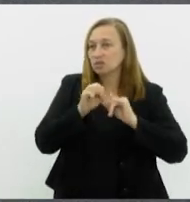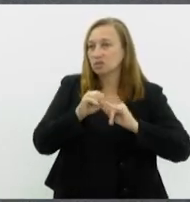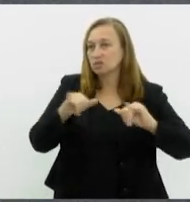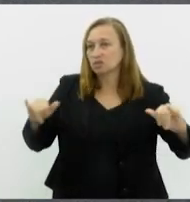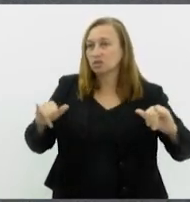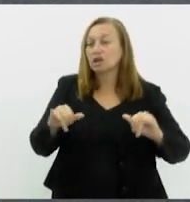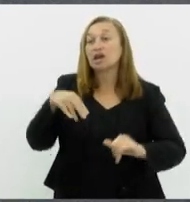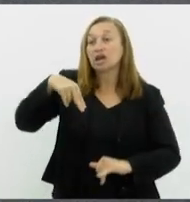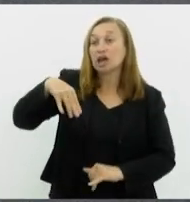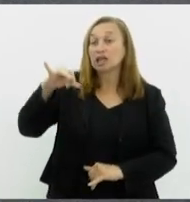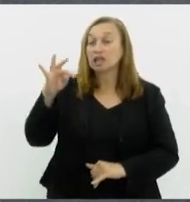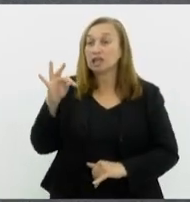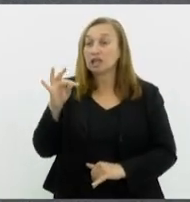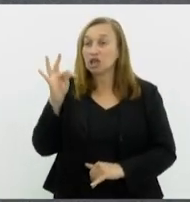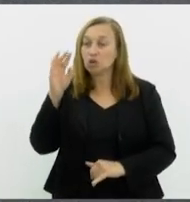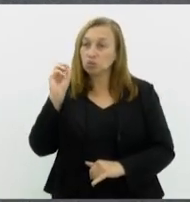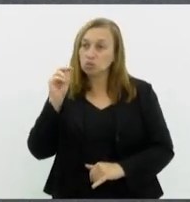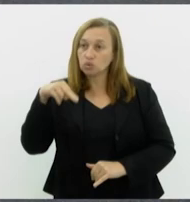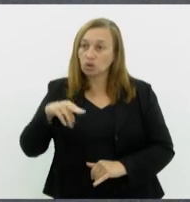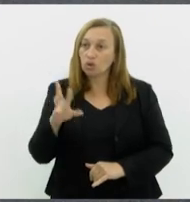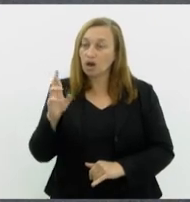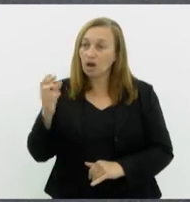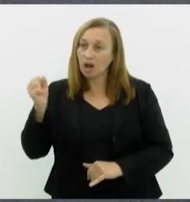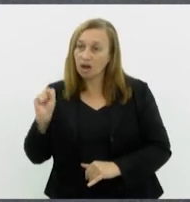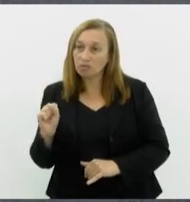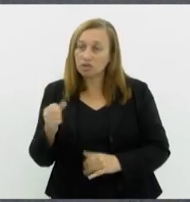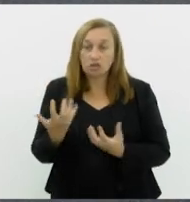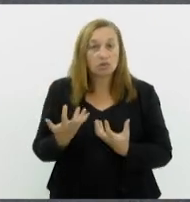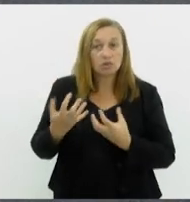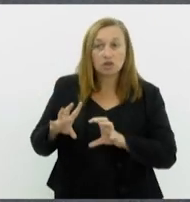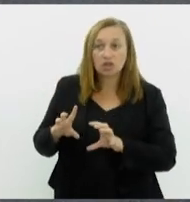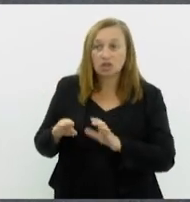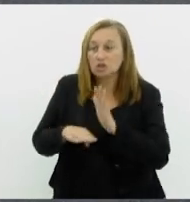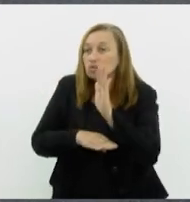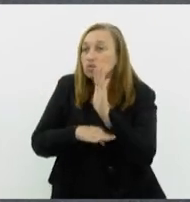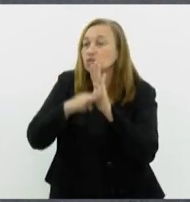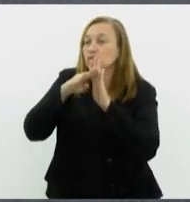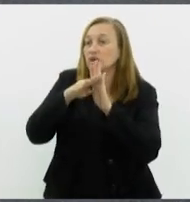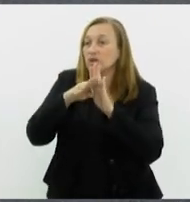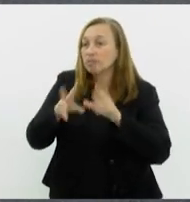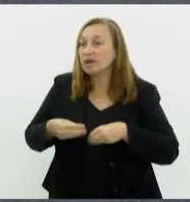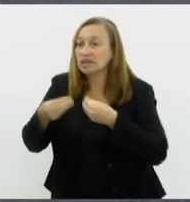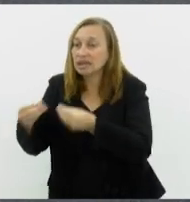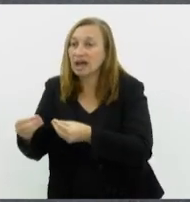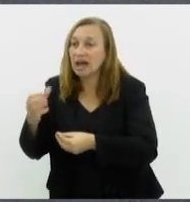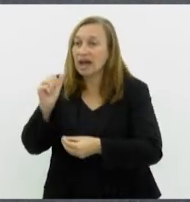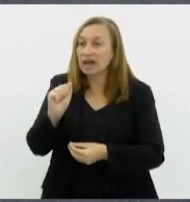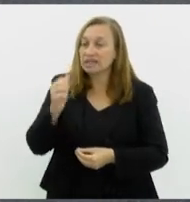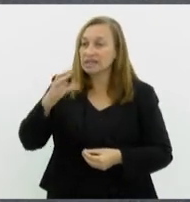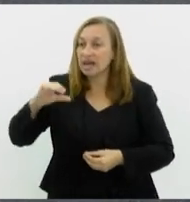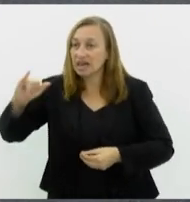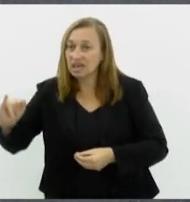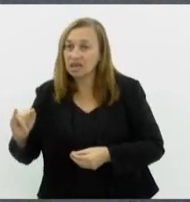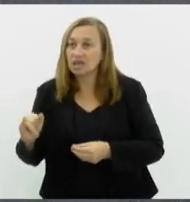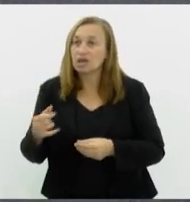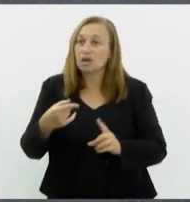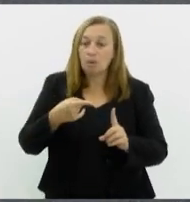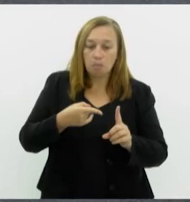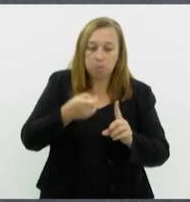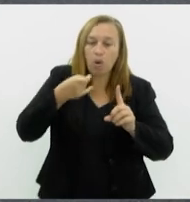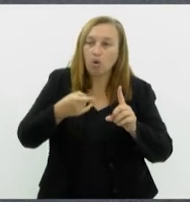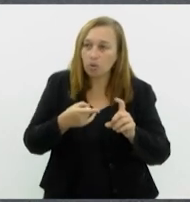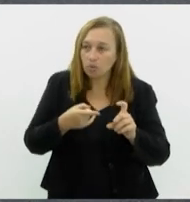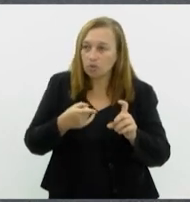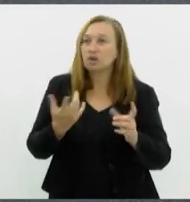Ramos, entregador que, ao se negar a subir para entregar um pote de açaí, levou um tiro na perna. Lembro também de